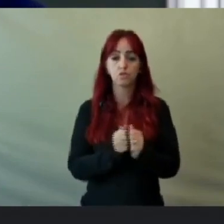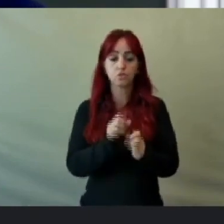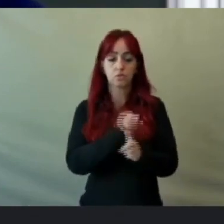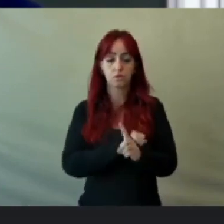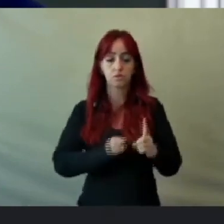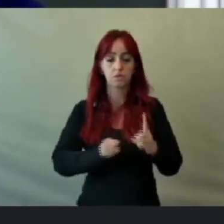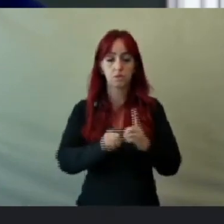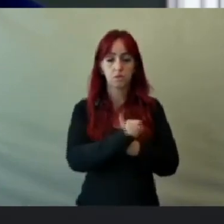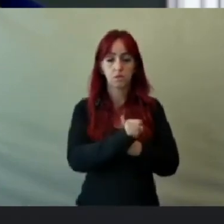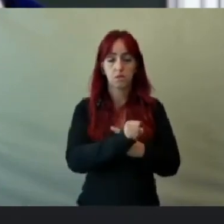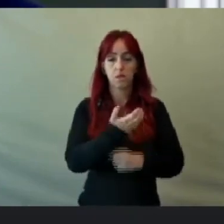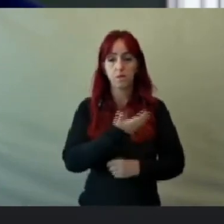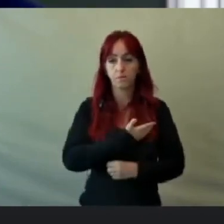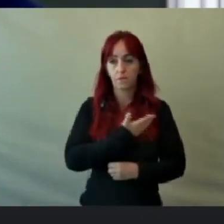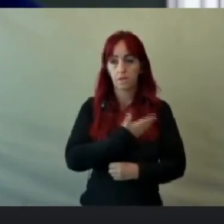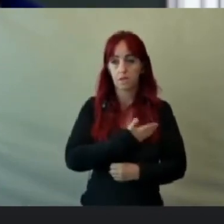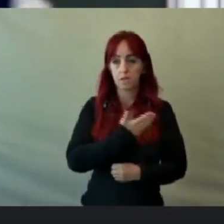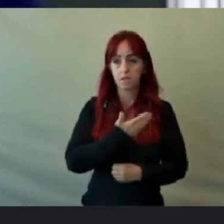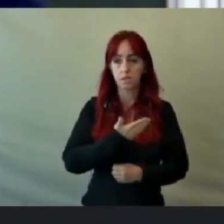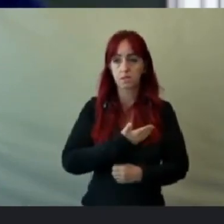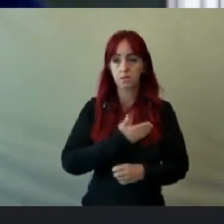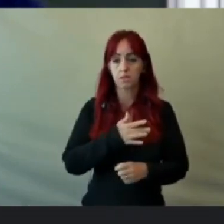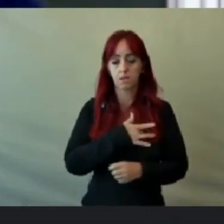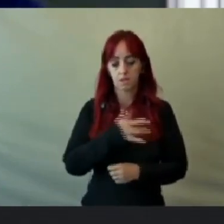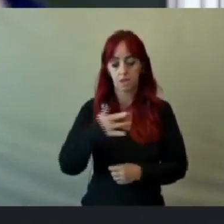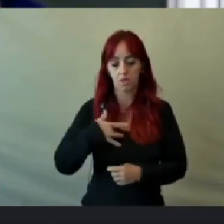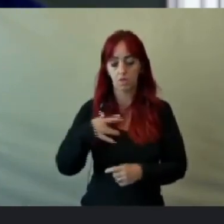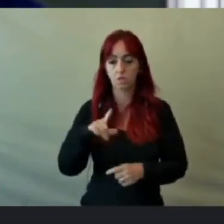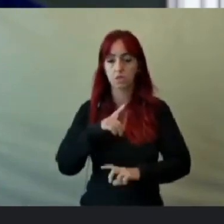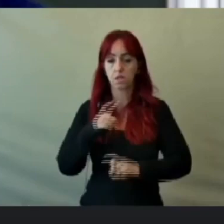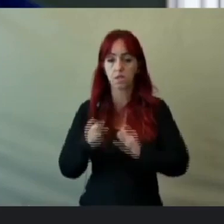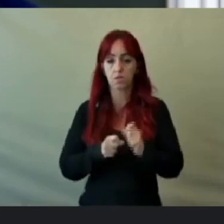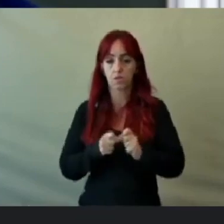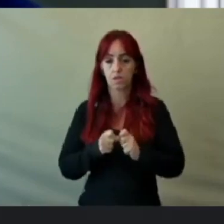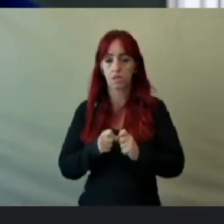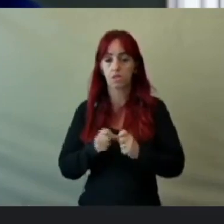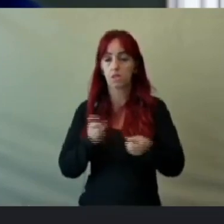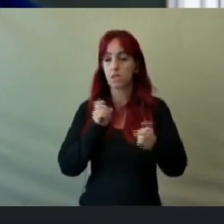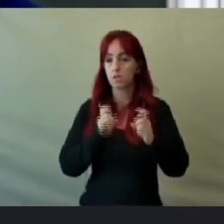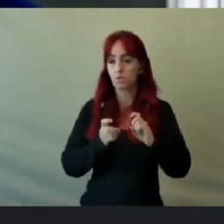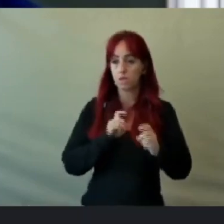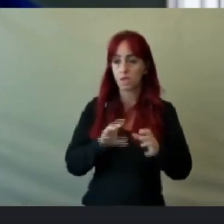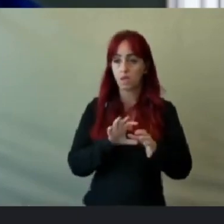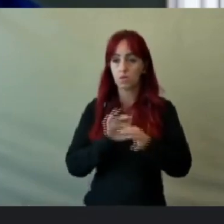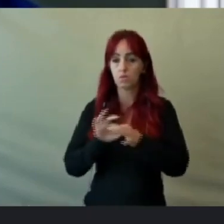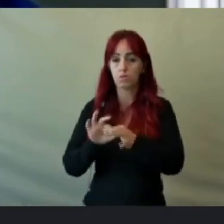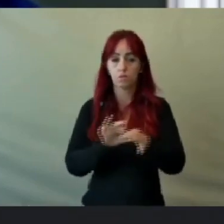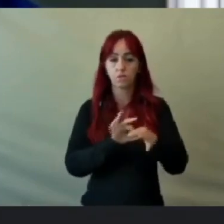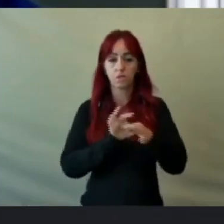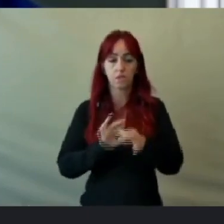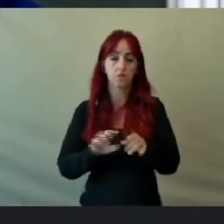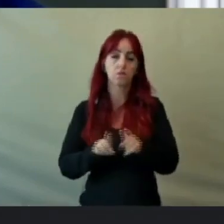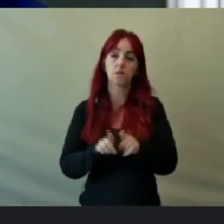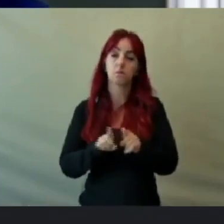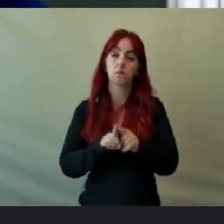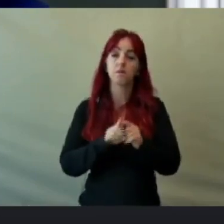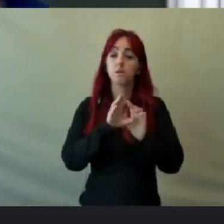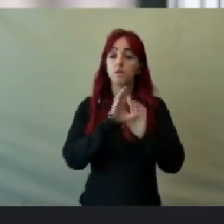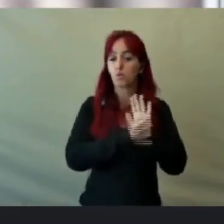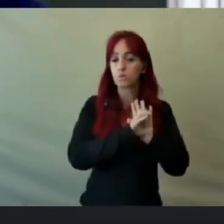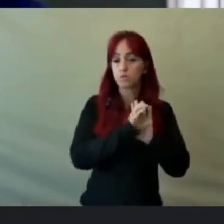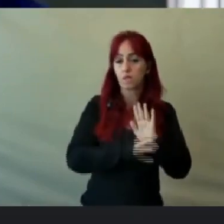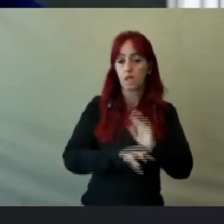para a gente também ir alinhando né meninas afinando esses conceitos e tentar trazer propostas de gestão